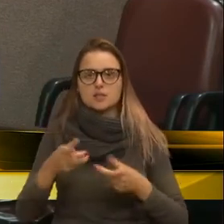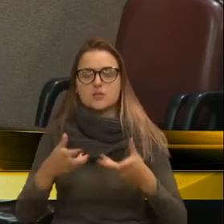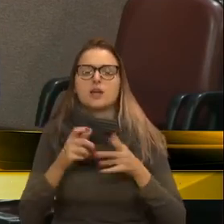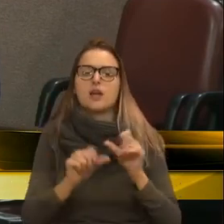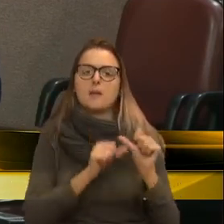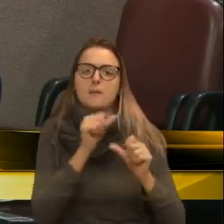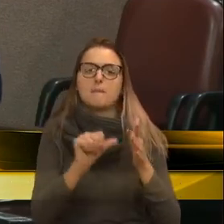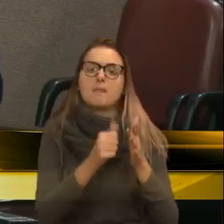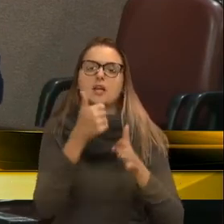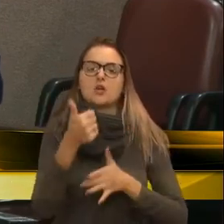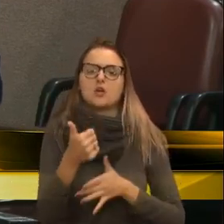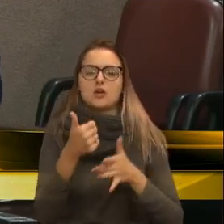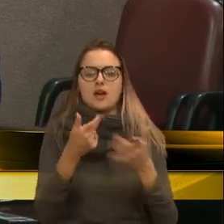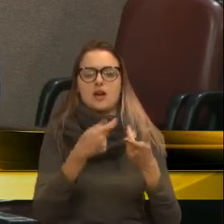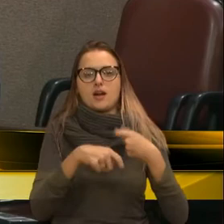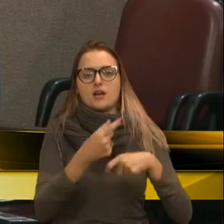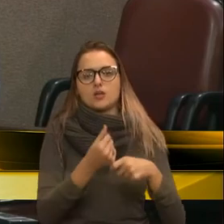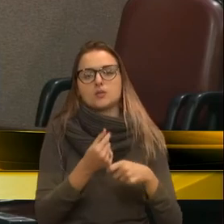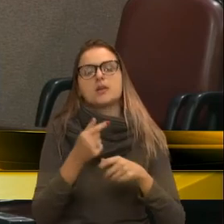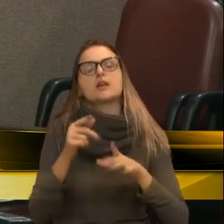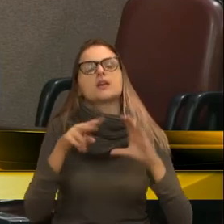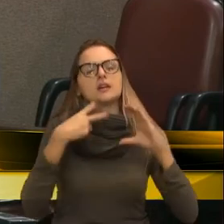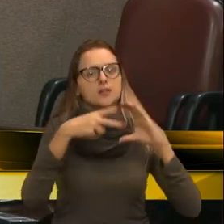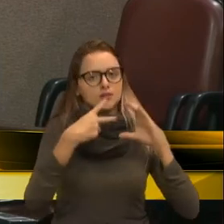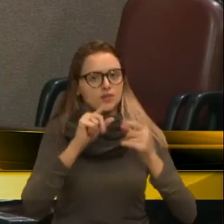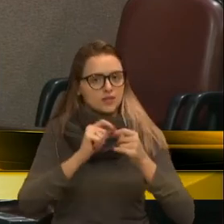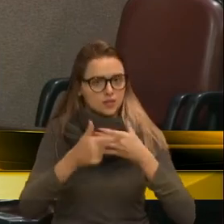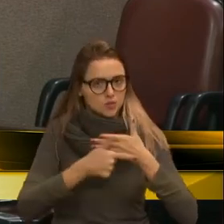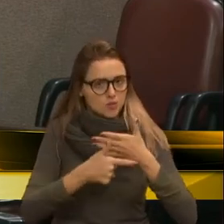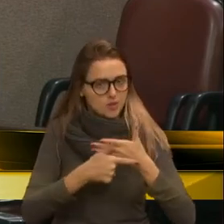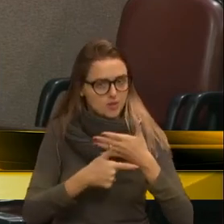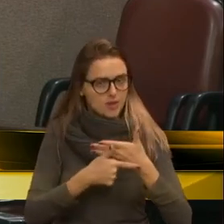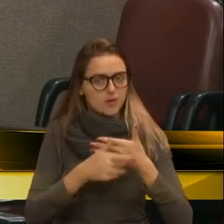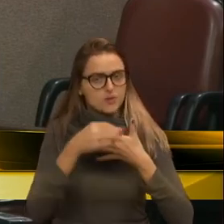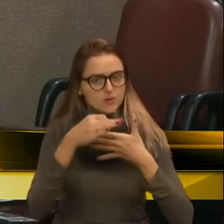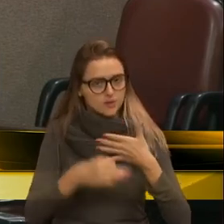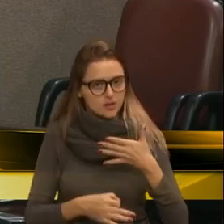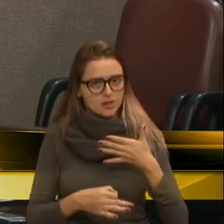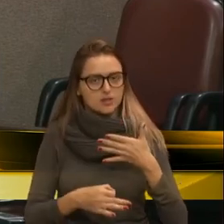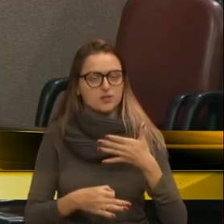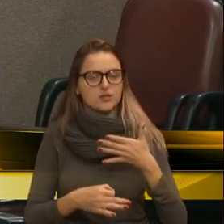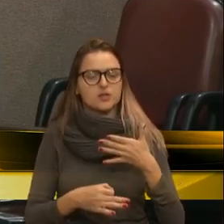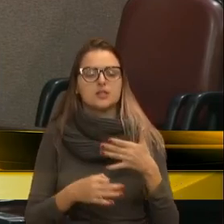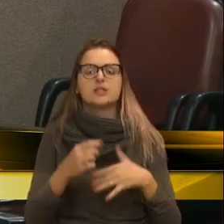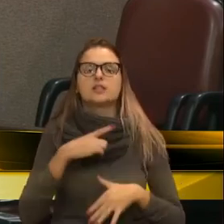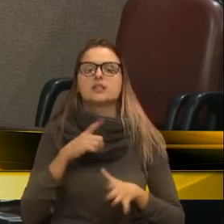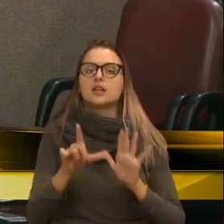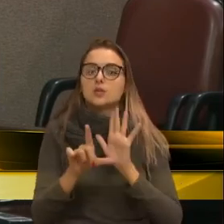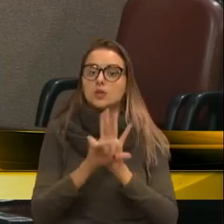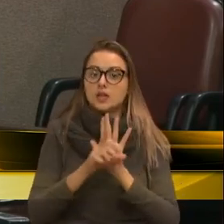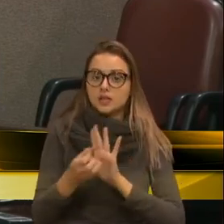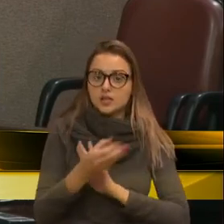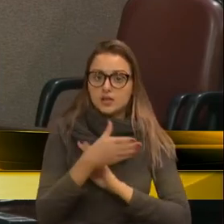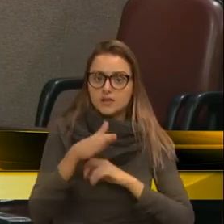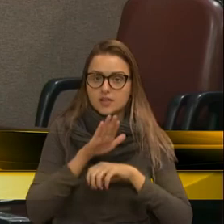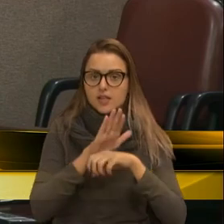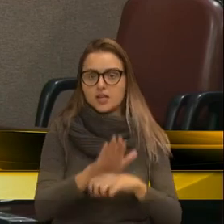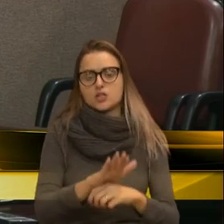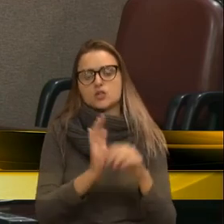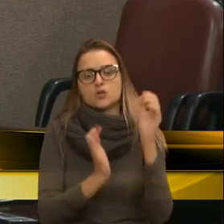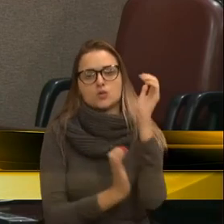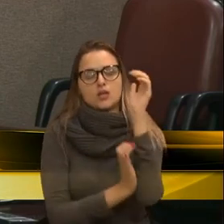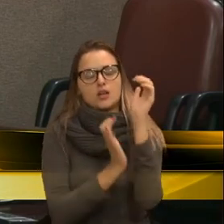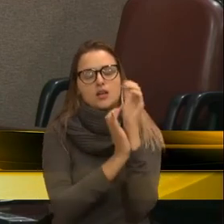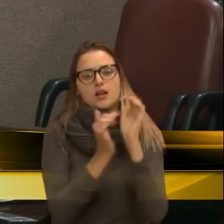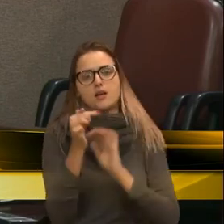situação econômica. E essa casa, cumprindo o seu papel, está oferecendo uma lei que ajude os burocratas a